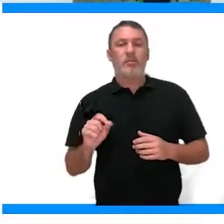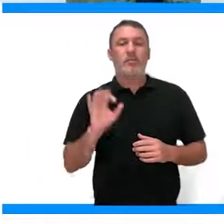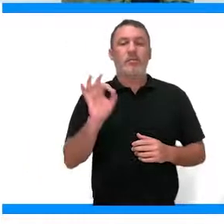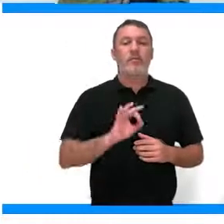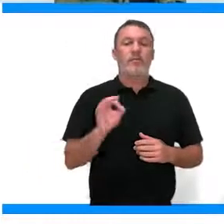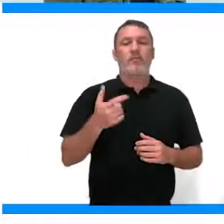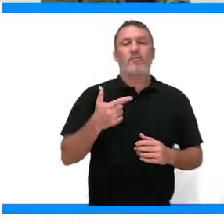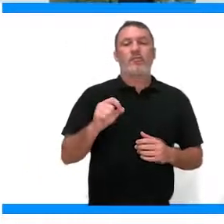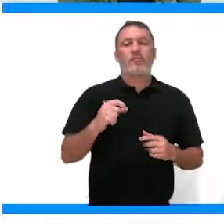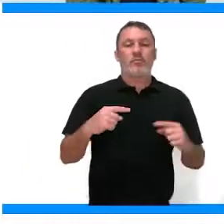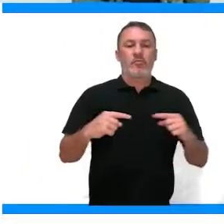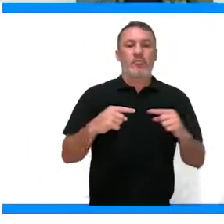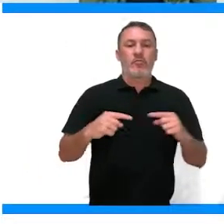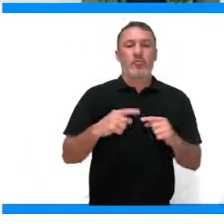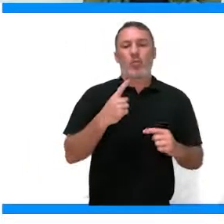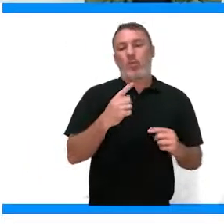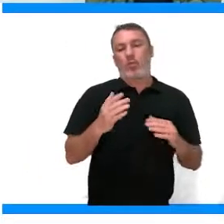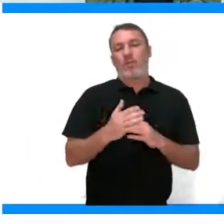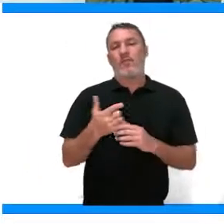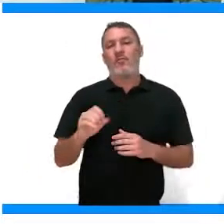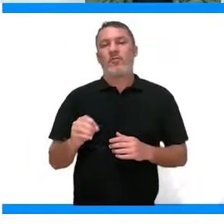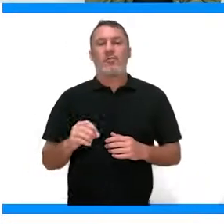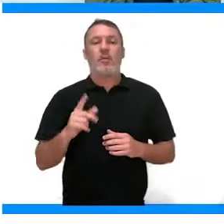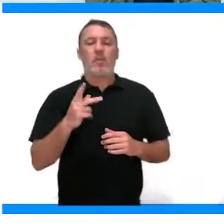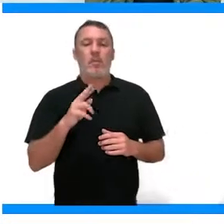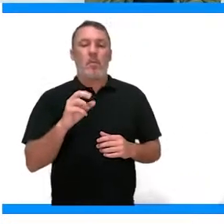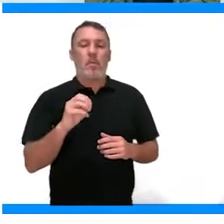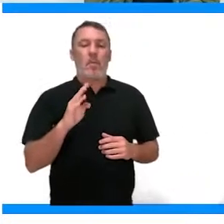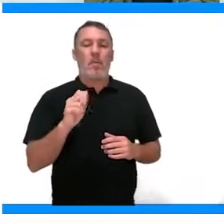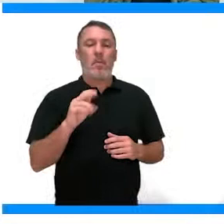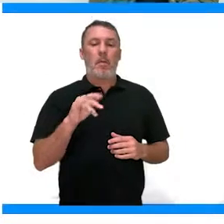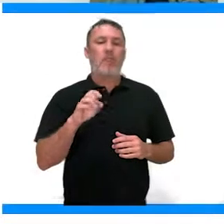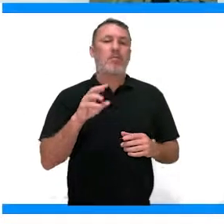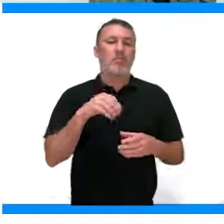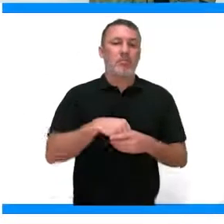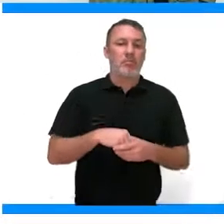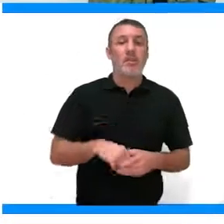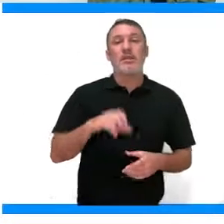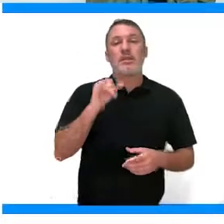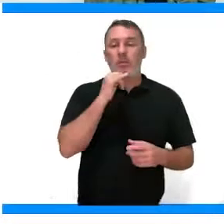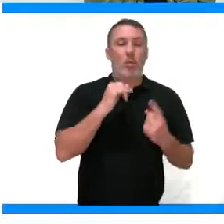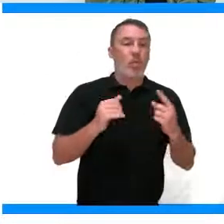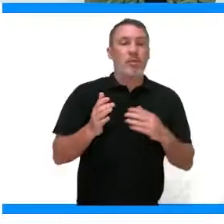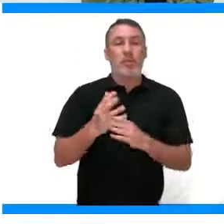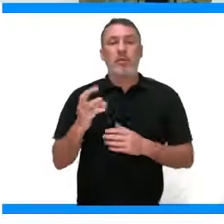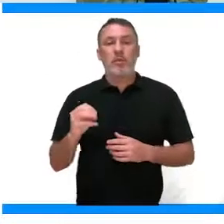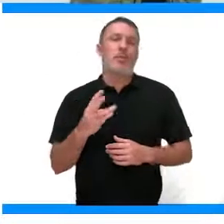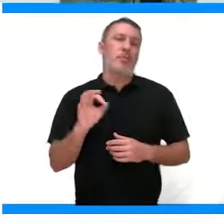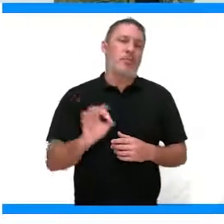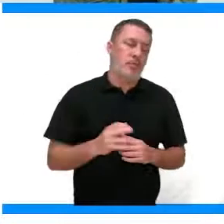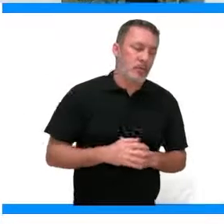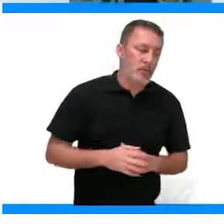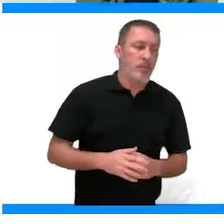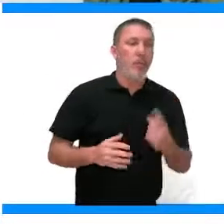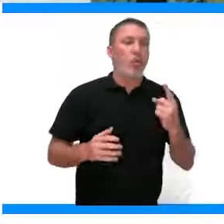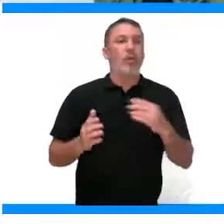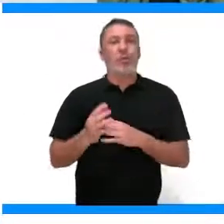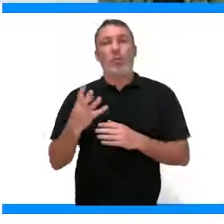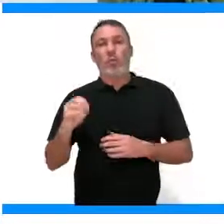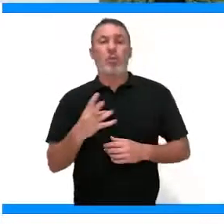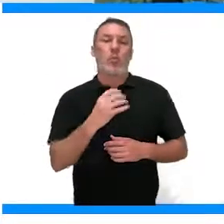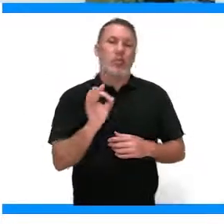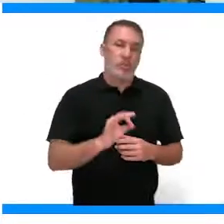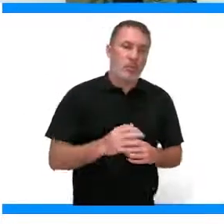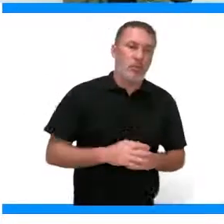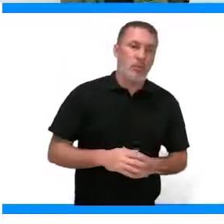20% de sortear um número de 1 até 20. Probabilidade de 20%. E se fosse de 1 a 30? 30%. Fosse de 1 a